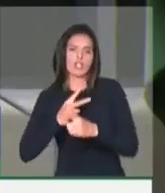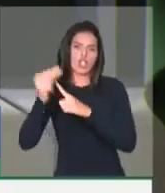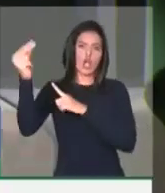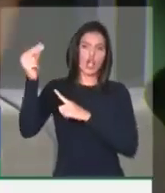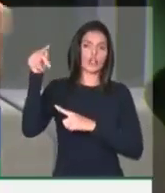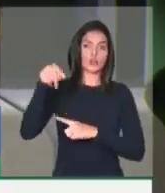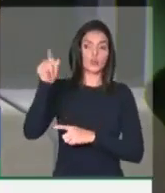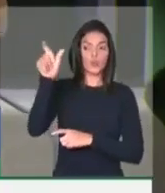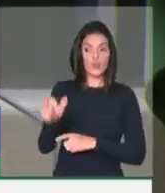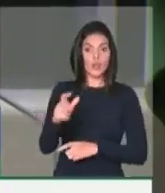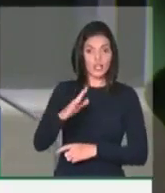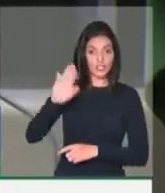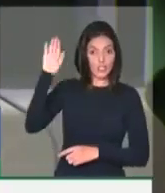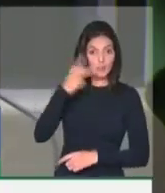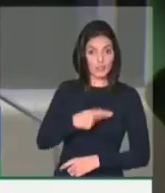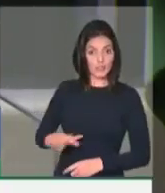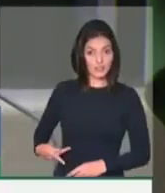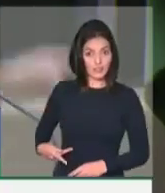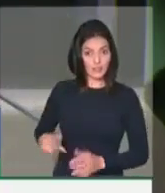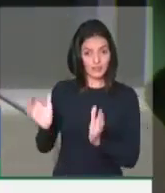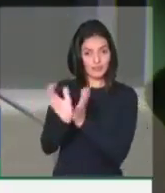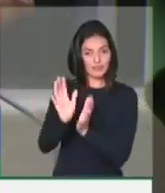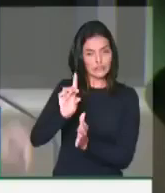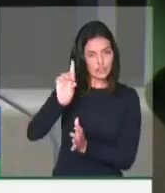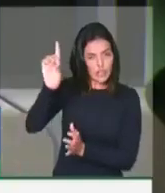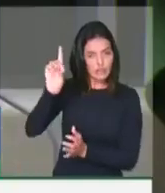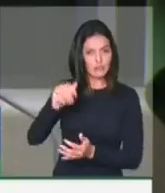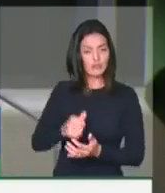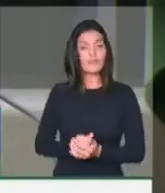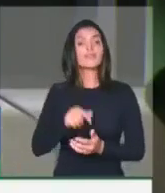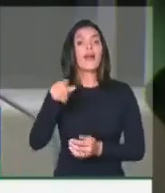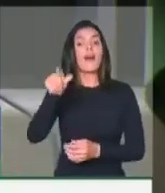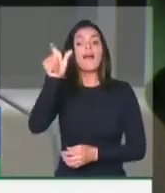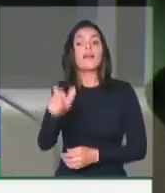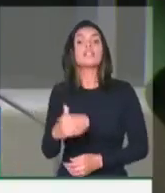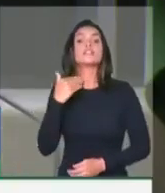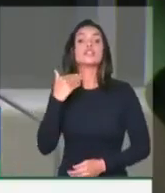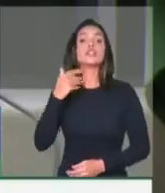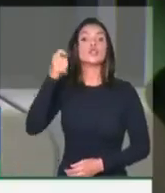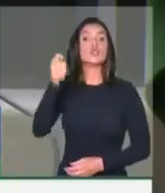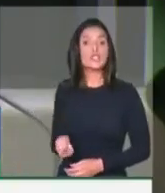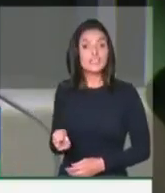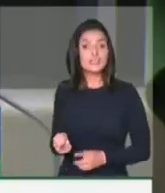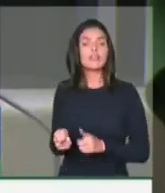no Brasil. E depois de fazer tudo isso, esse juiz virou